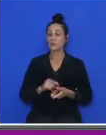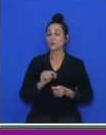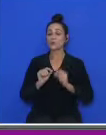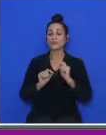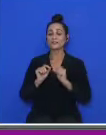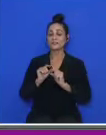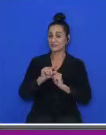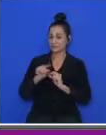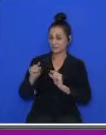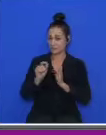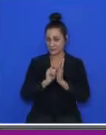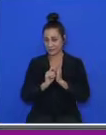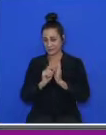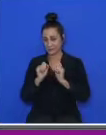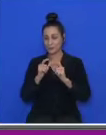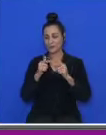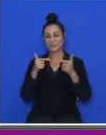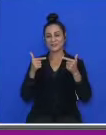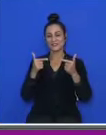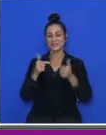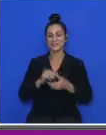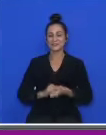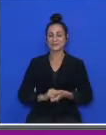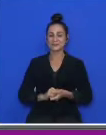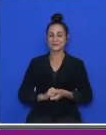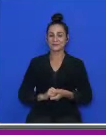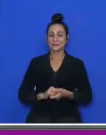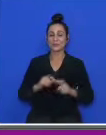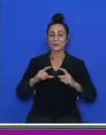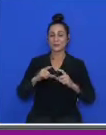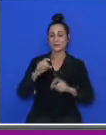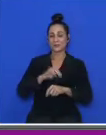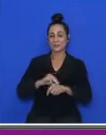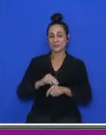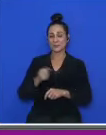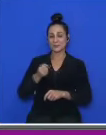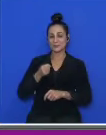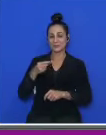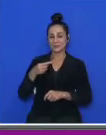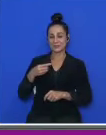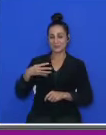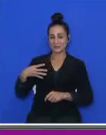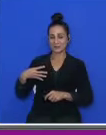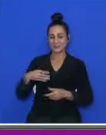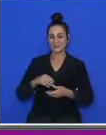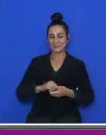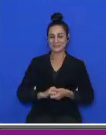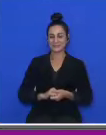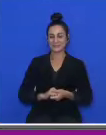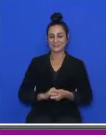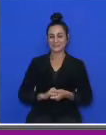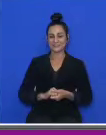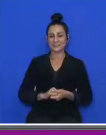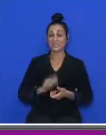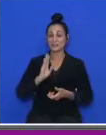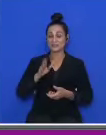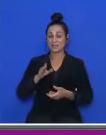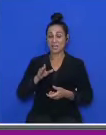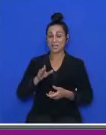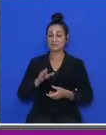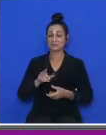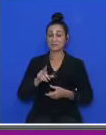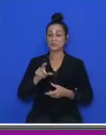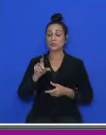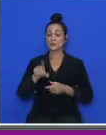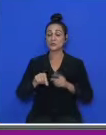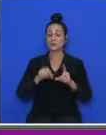Como é que você está indo? Está marcando? Boa sorte. Bola marrom, número 14. Marrom, 14. Já foram realizados